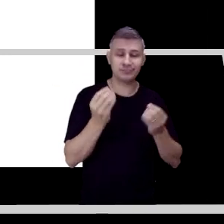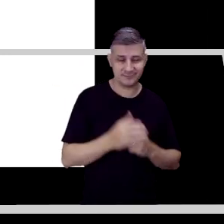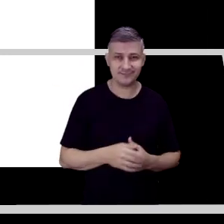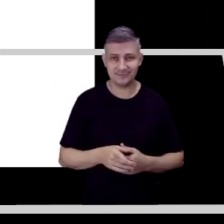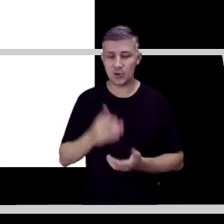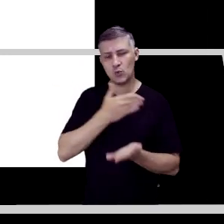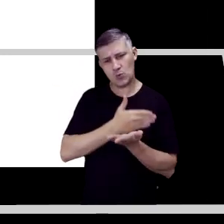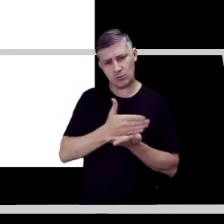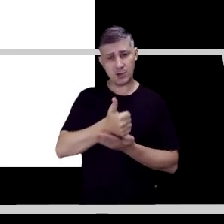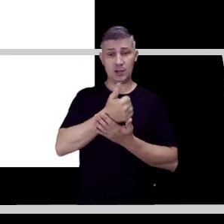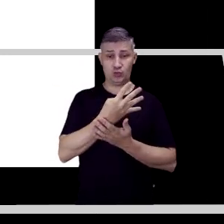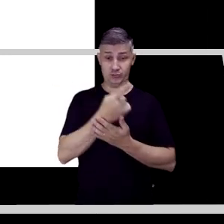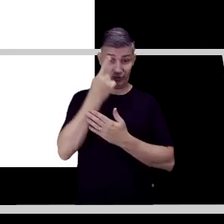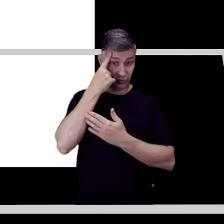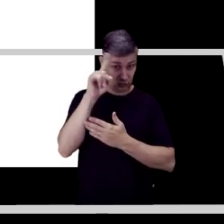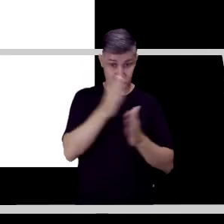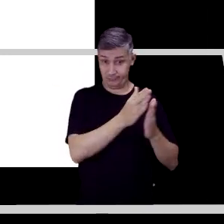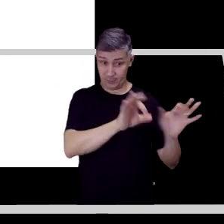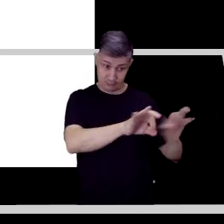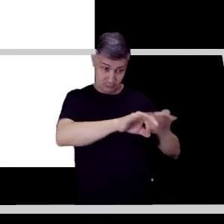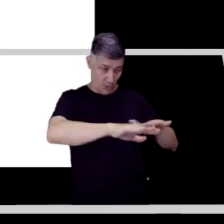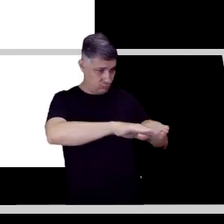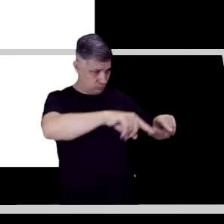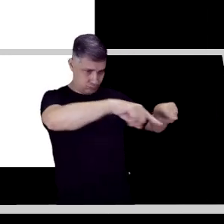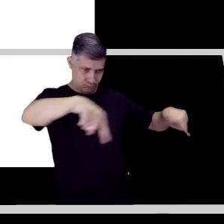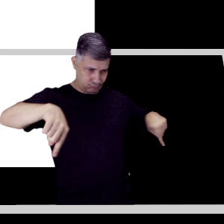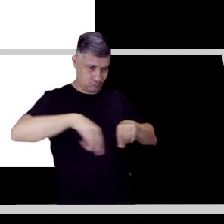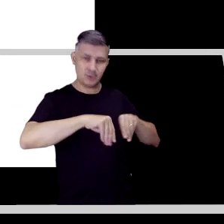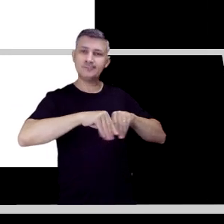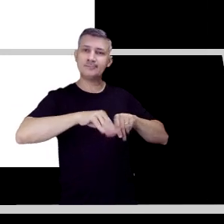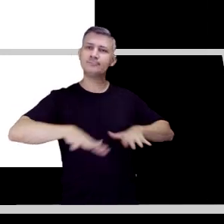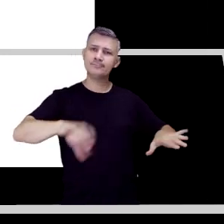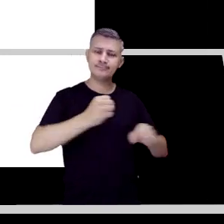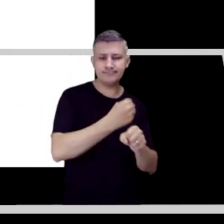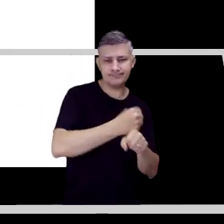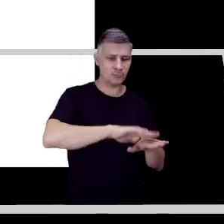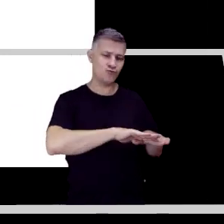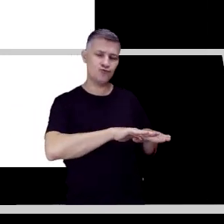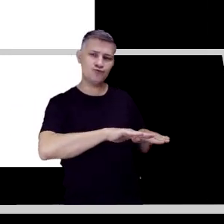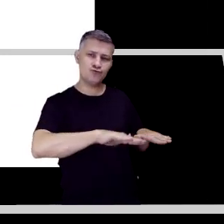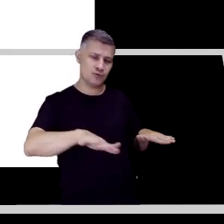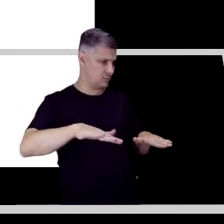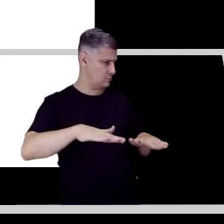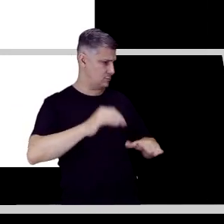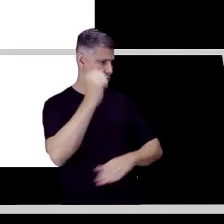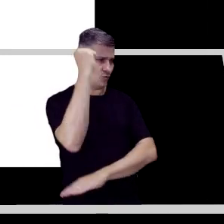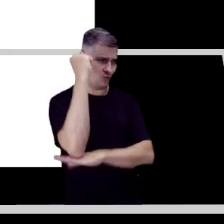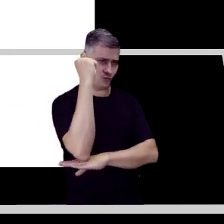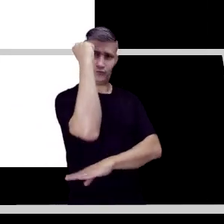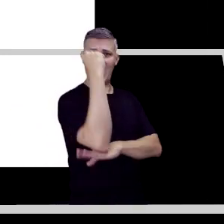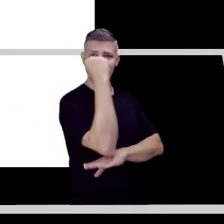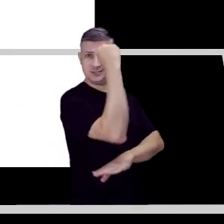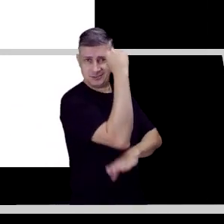está, né? Então, como comentei, começa com 14 dias de preparo do canteiro, em que acontece a execução